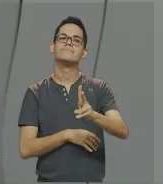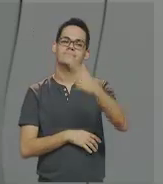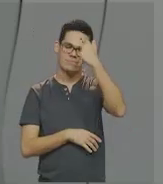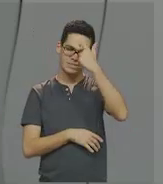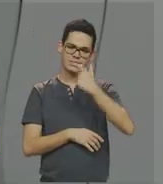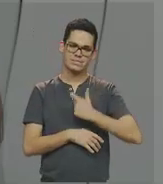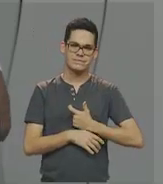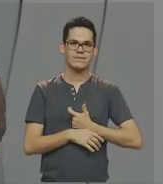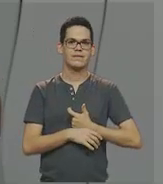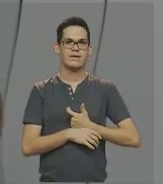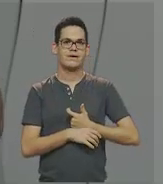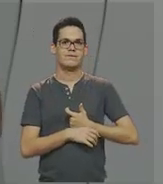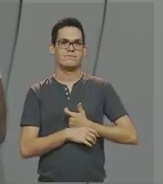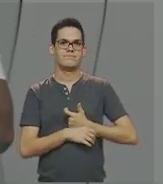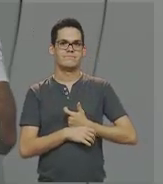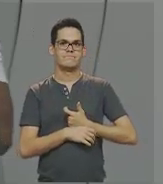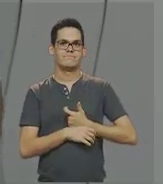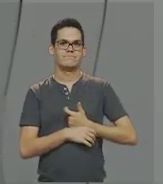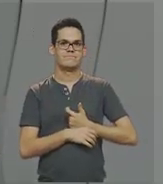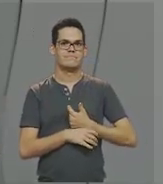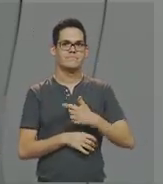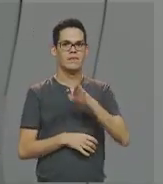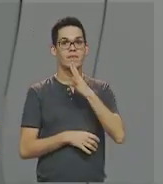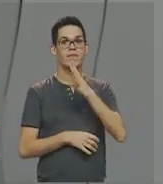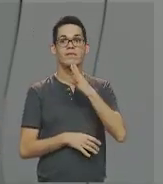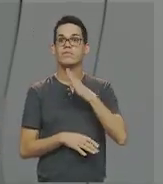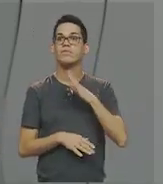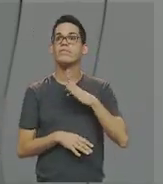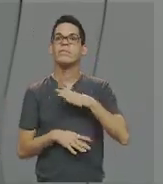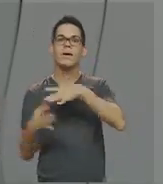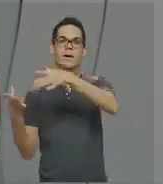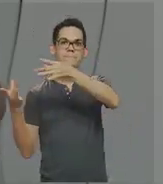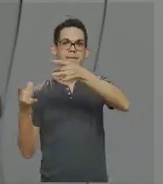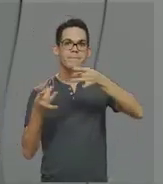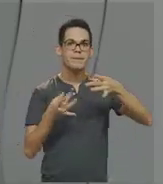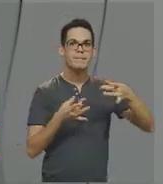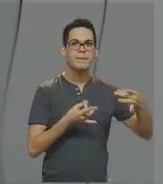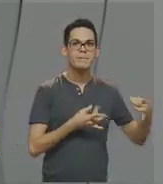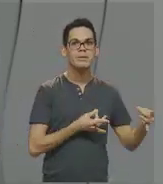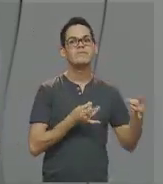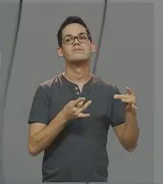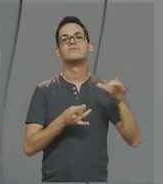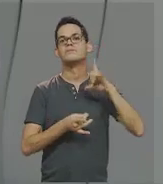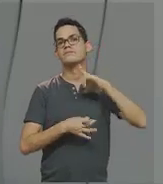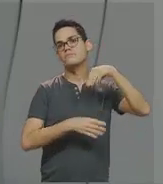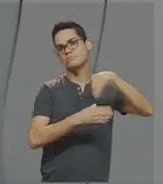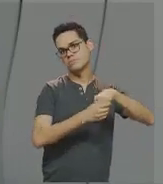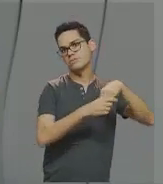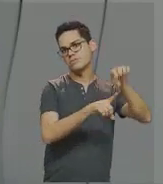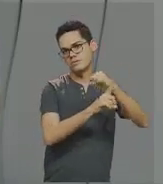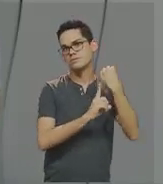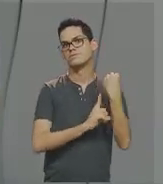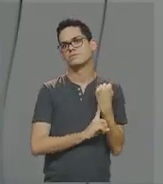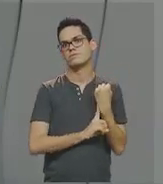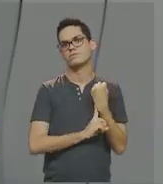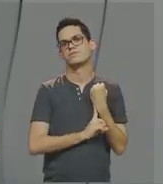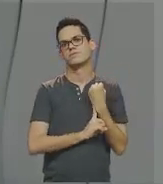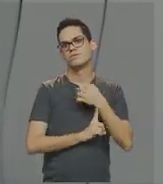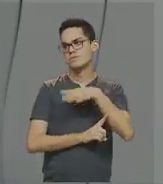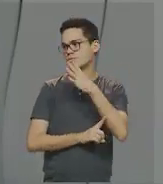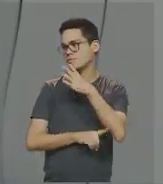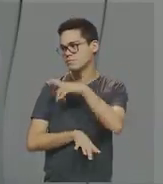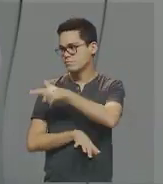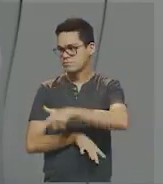sujeito, um cidadão que domine tudo aquilo que a sociedade construiu. Né? Então, assim,